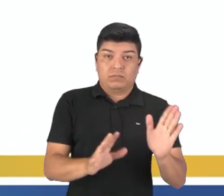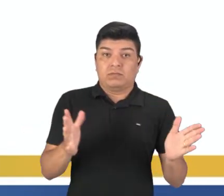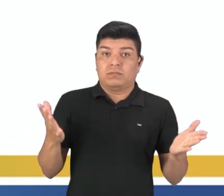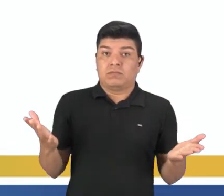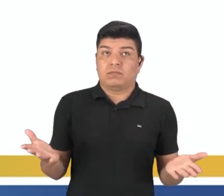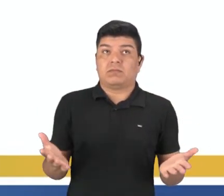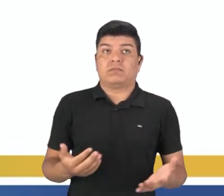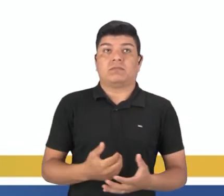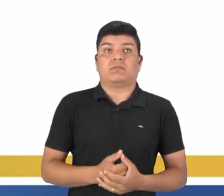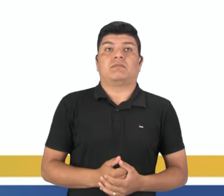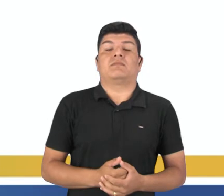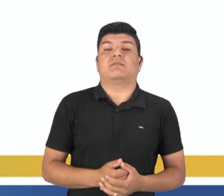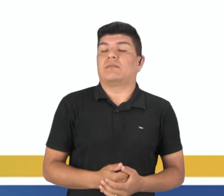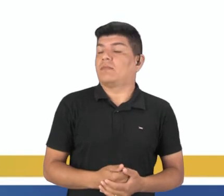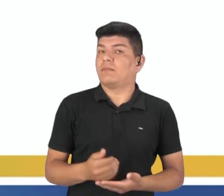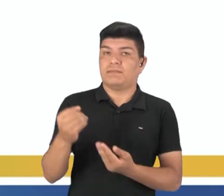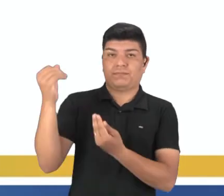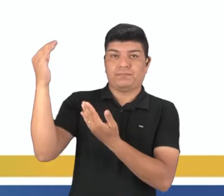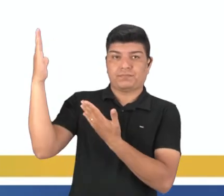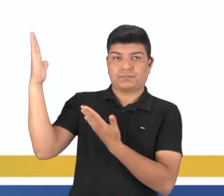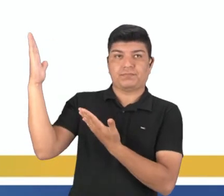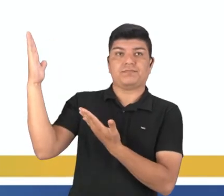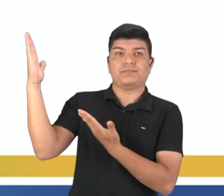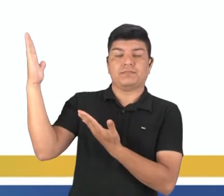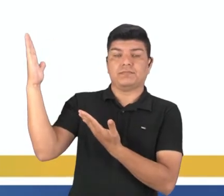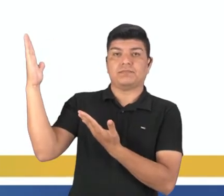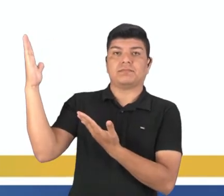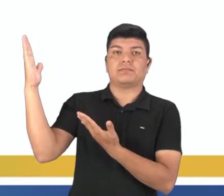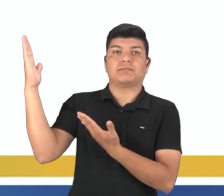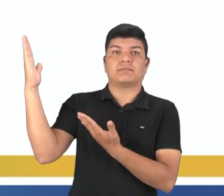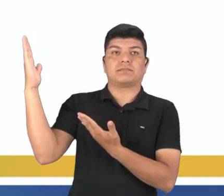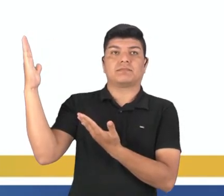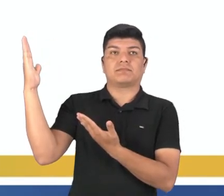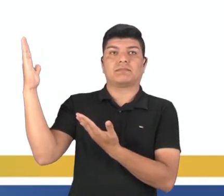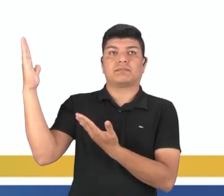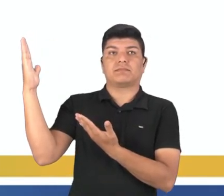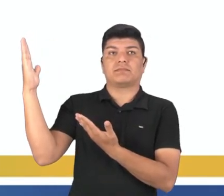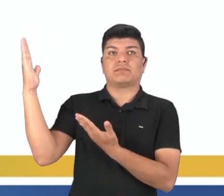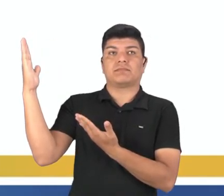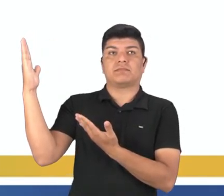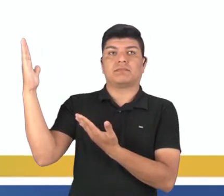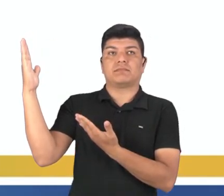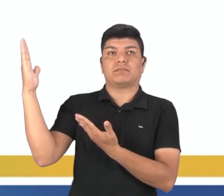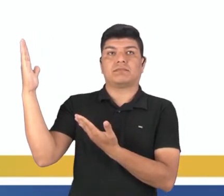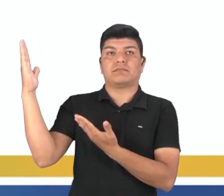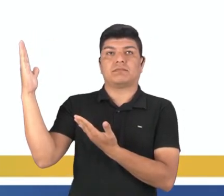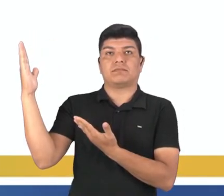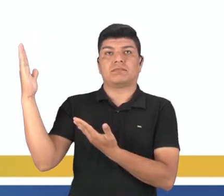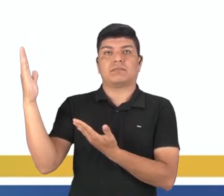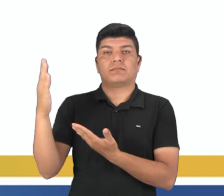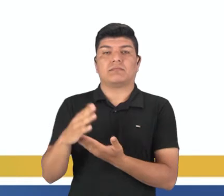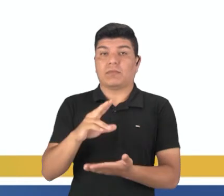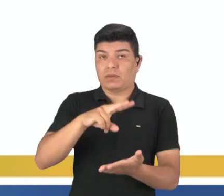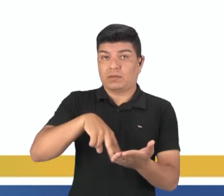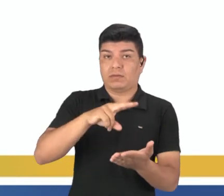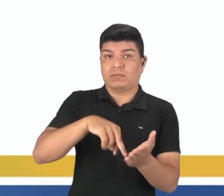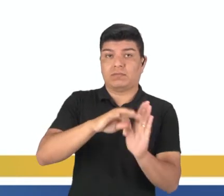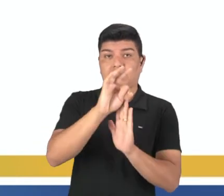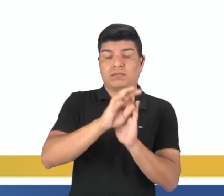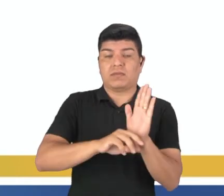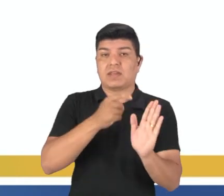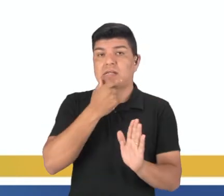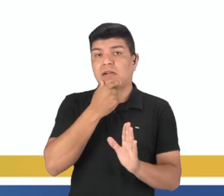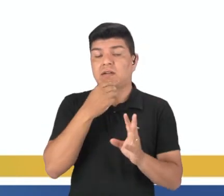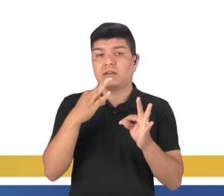a calda em Cotia irão Islaine used to describe a Laser Som um som herege Oliver